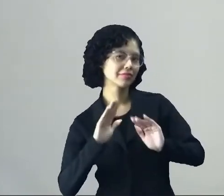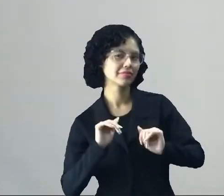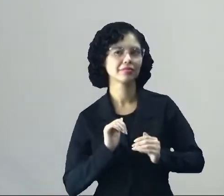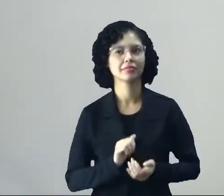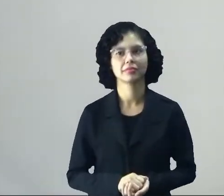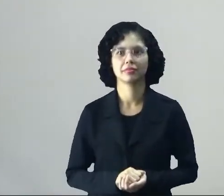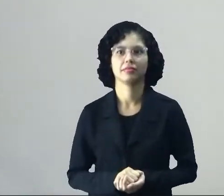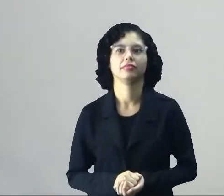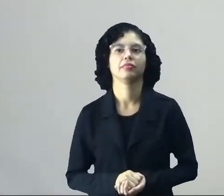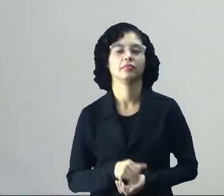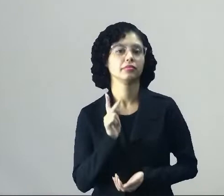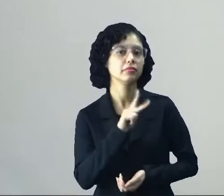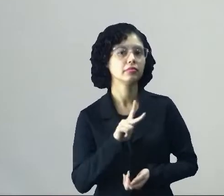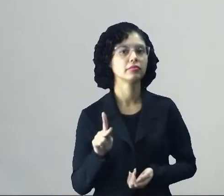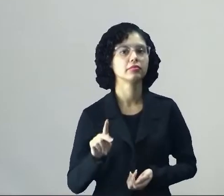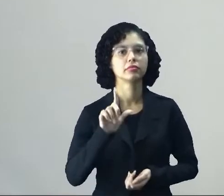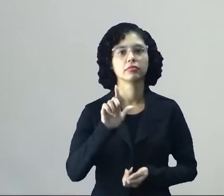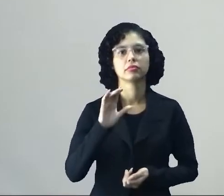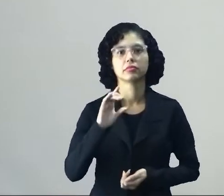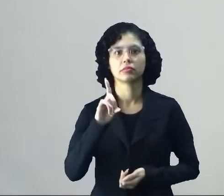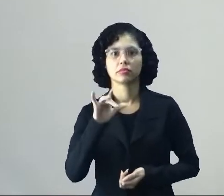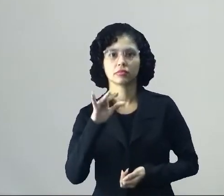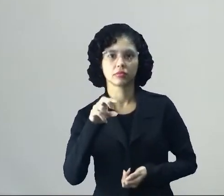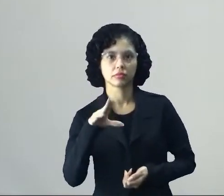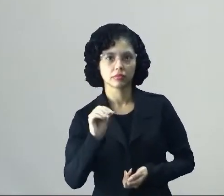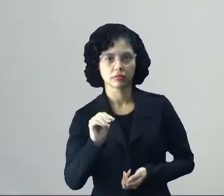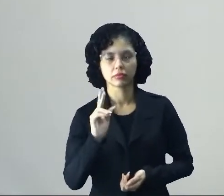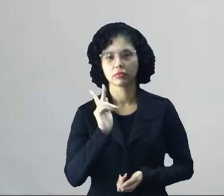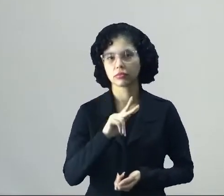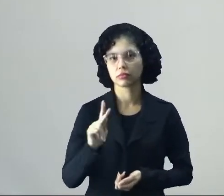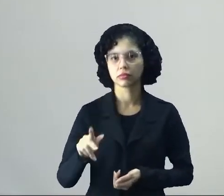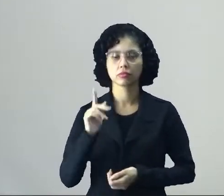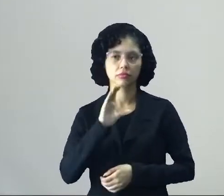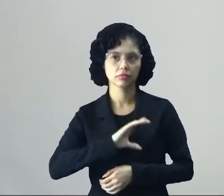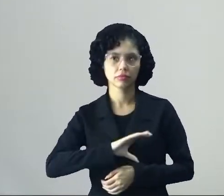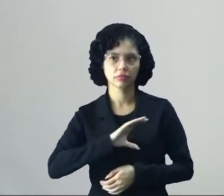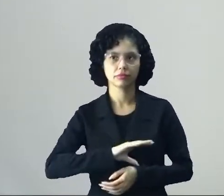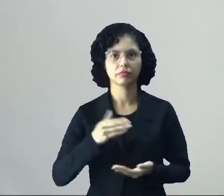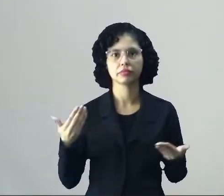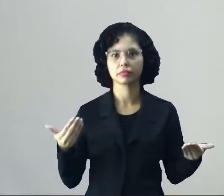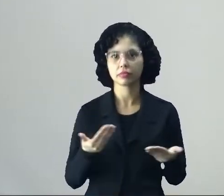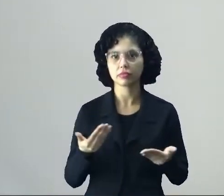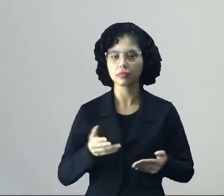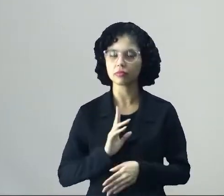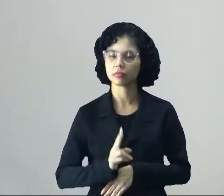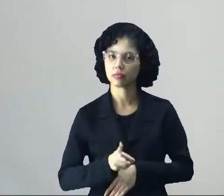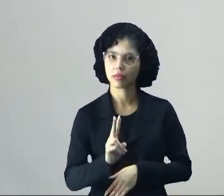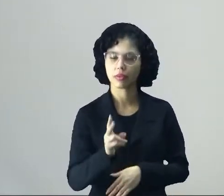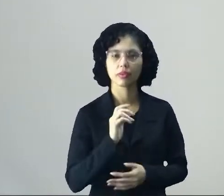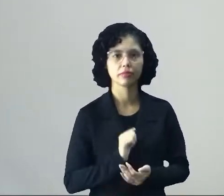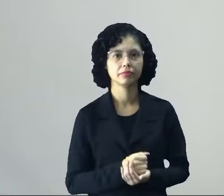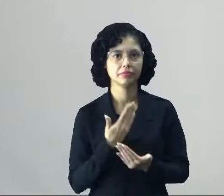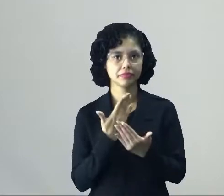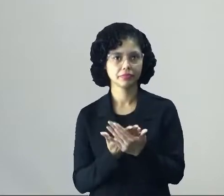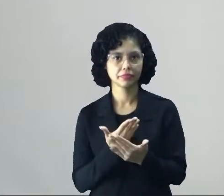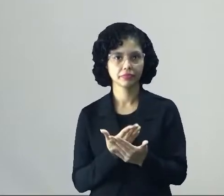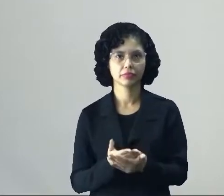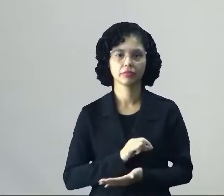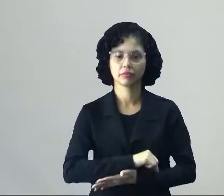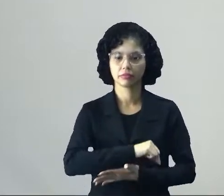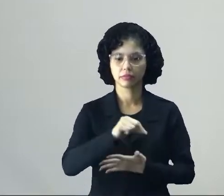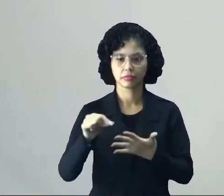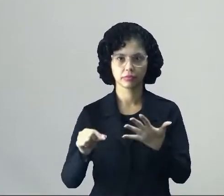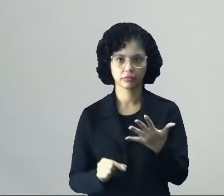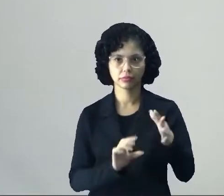Olá pessoal, eu sou o professor Luciano de Língua Portuguesa e na aula de hoje nós vamos continuar estudando sobre tipos